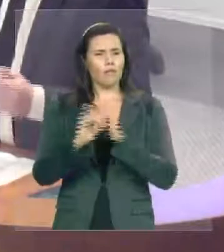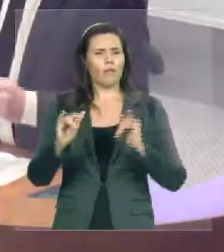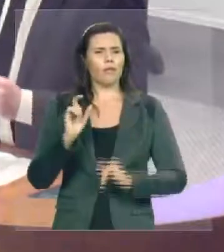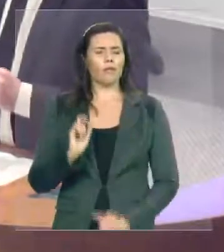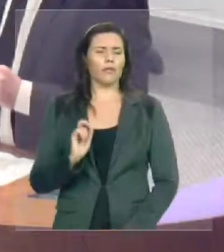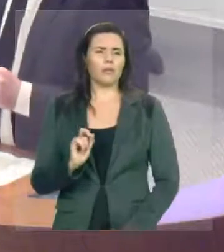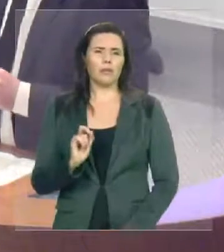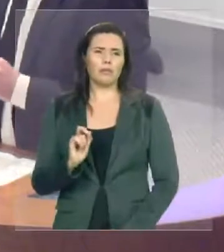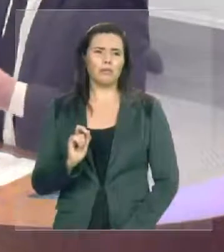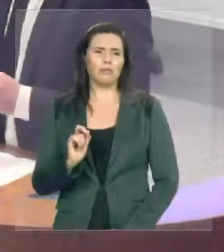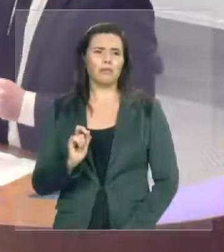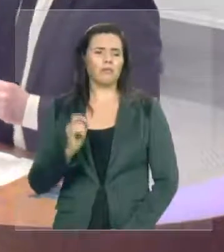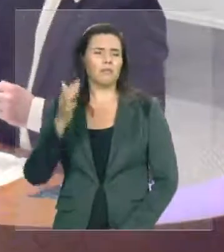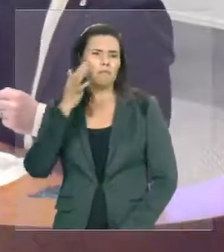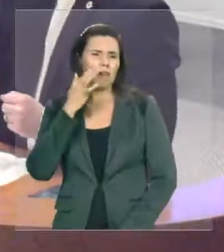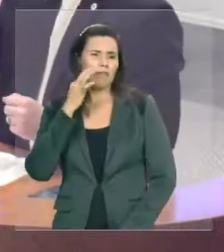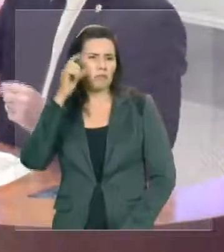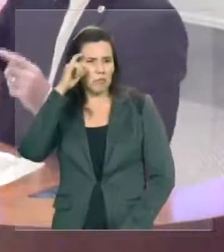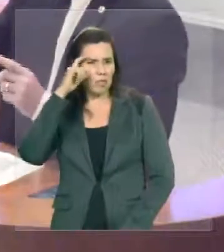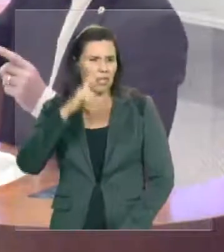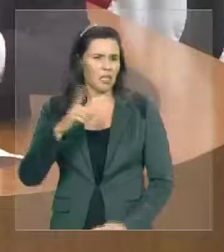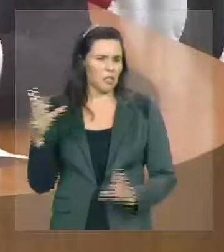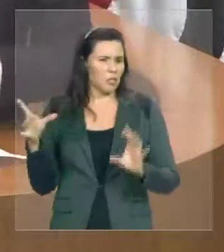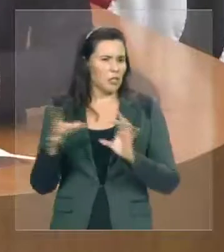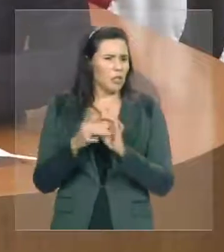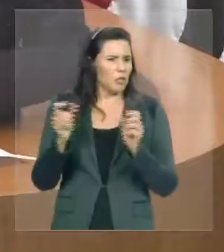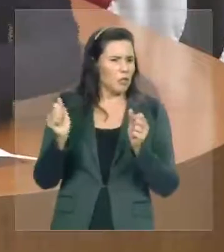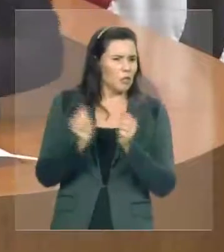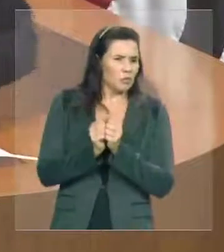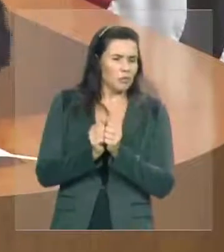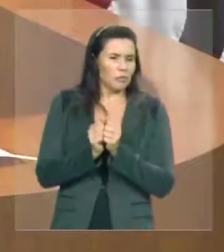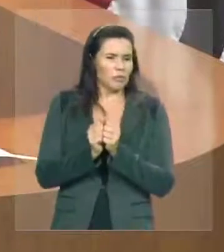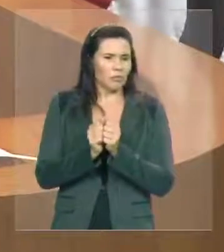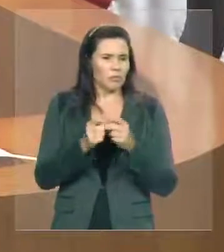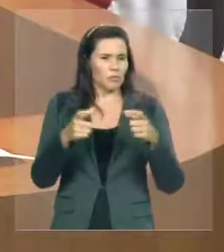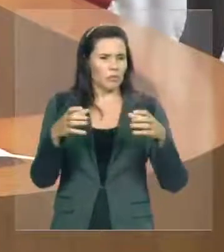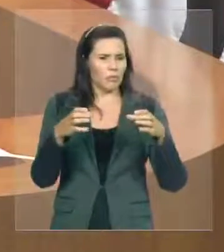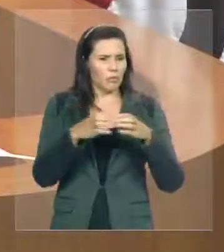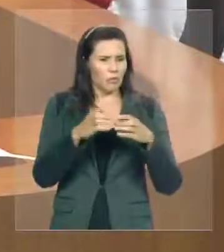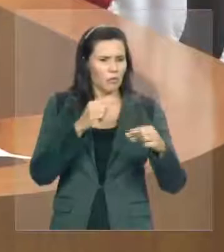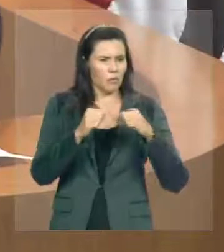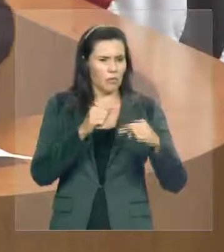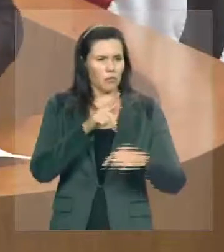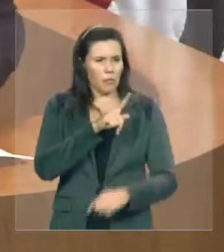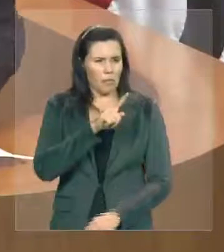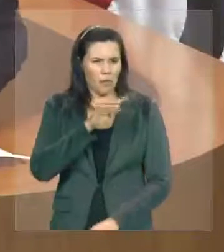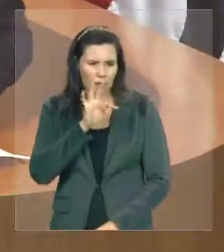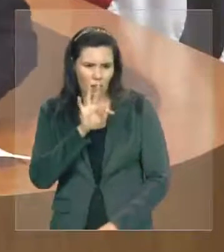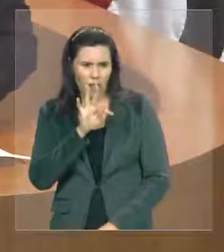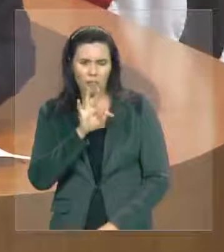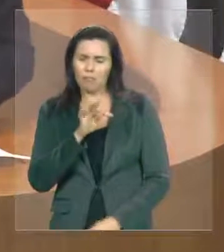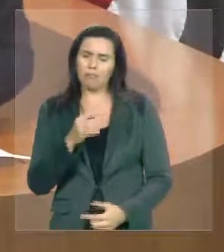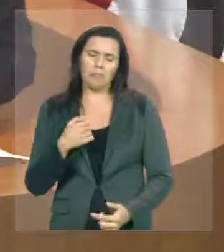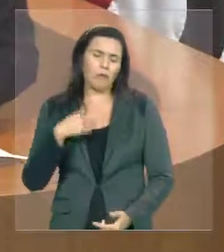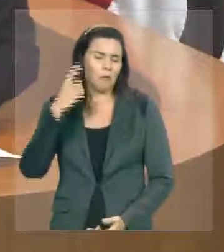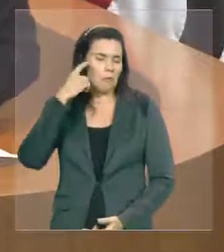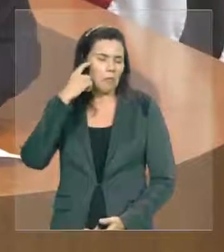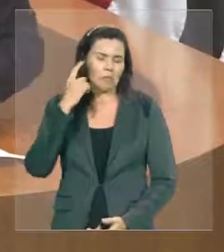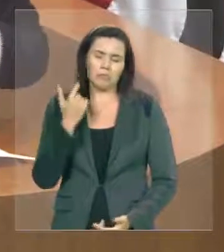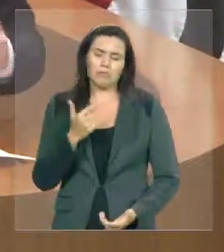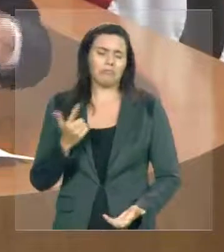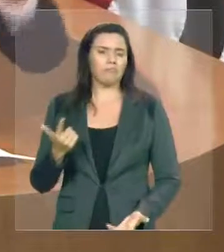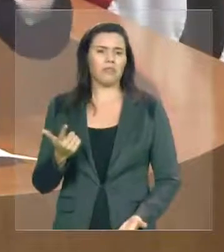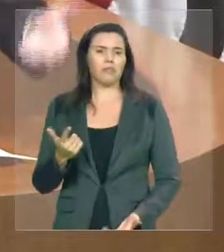nas últimas 2 eleições de governador, nem com ele esteve. Na de 2010, por sinal,